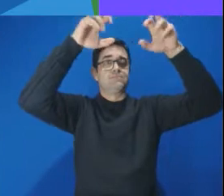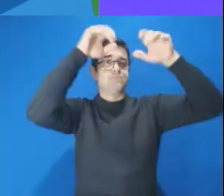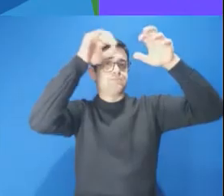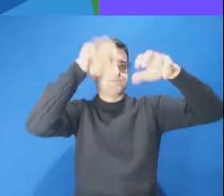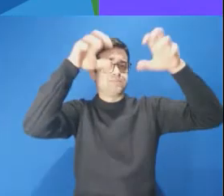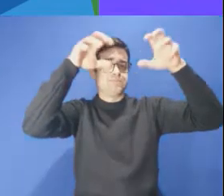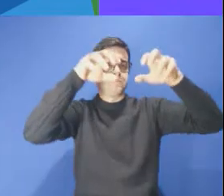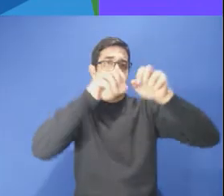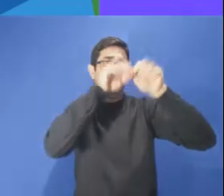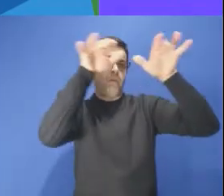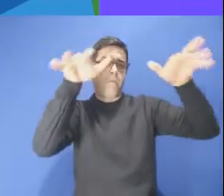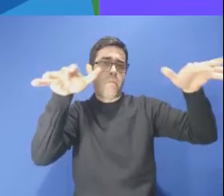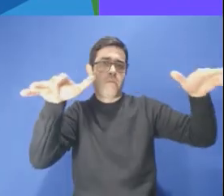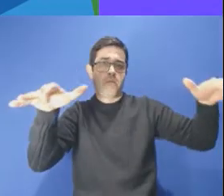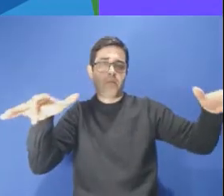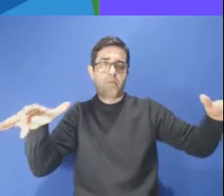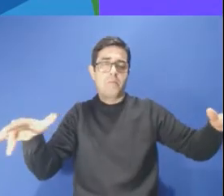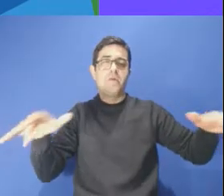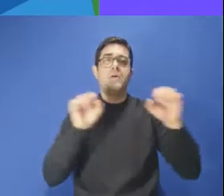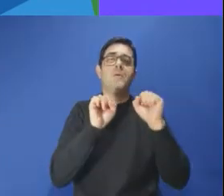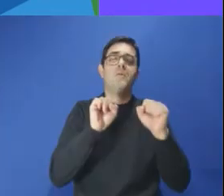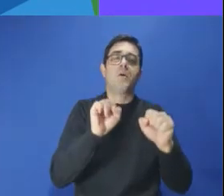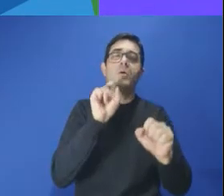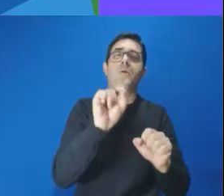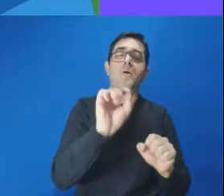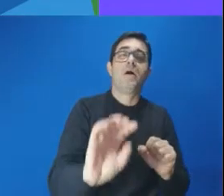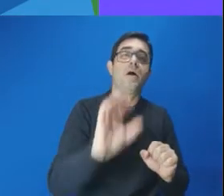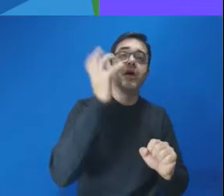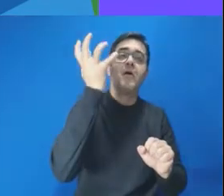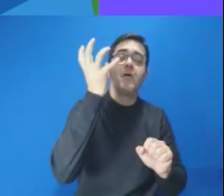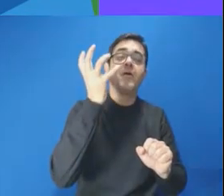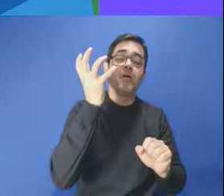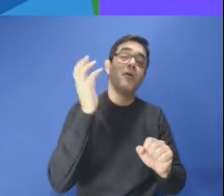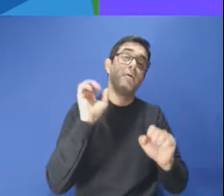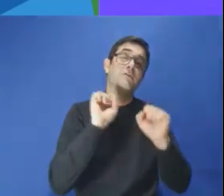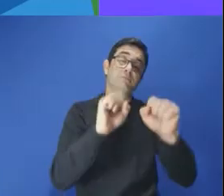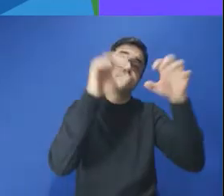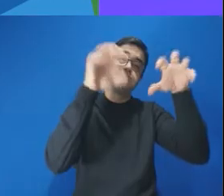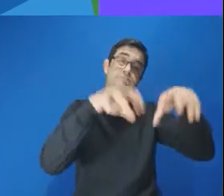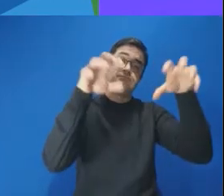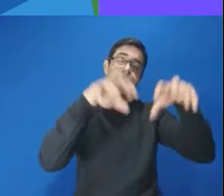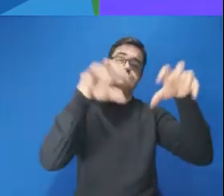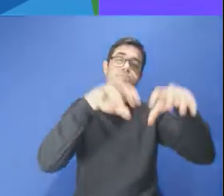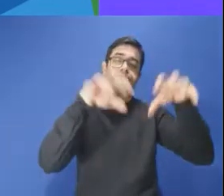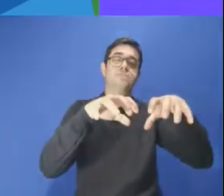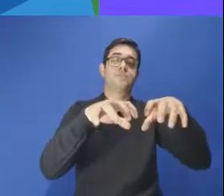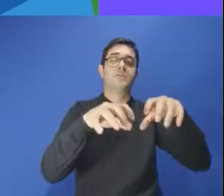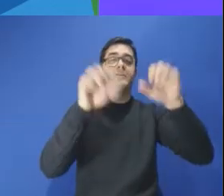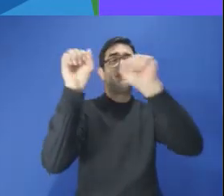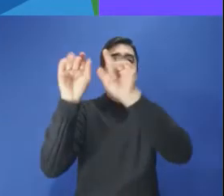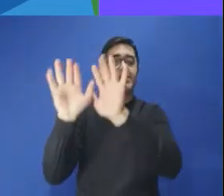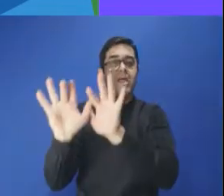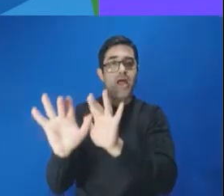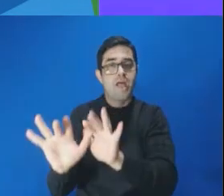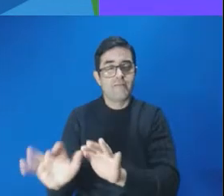para locais bastante distantes de onde elas são produzidas. E ela pode então precipitar não apenas na forma de chuva ácida, mas também neve